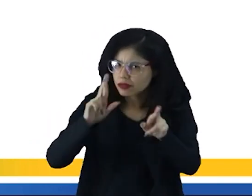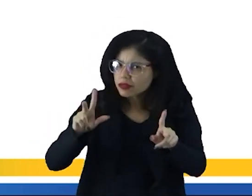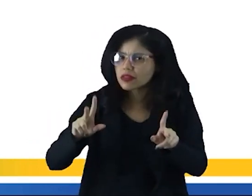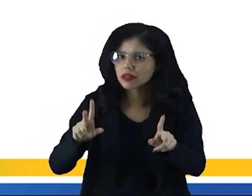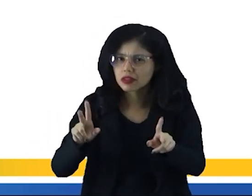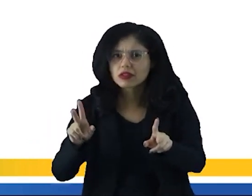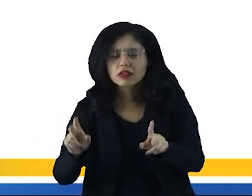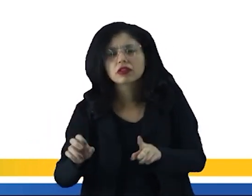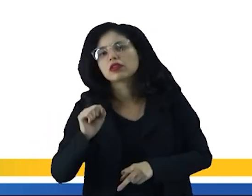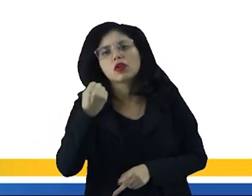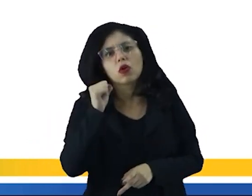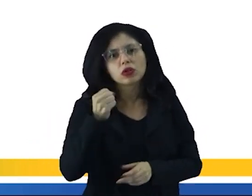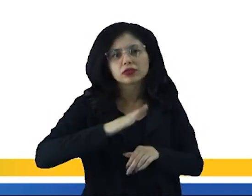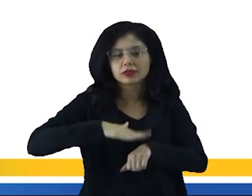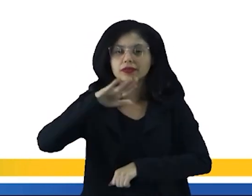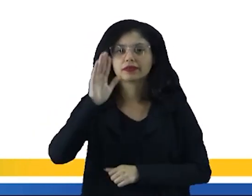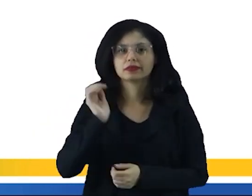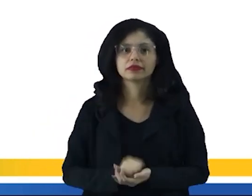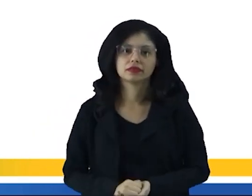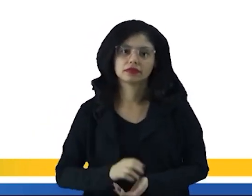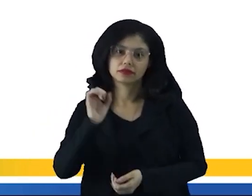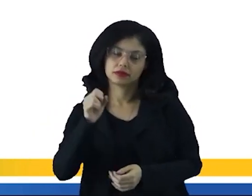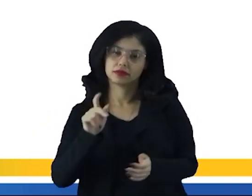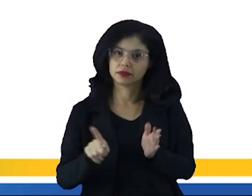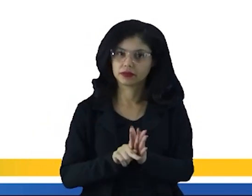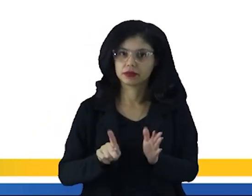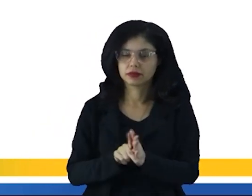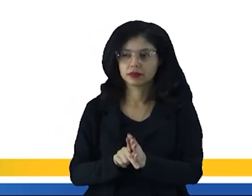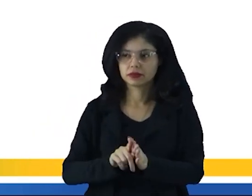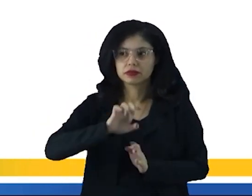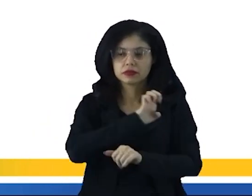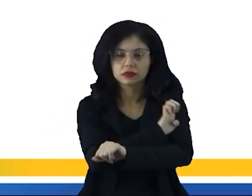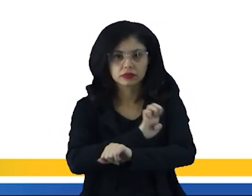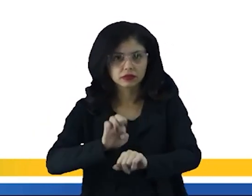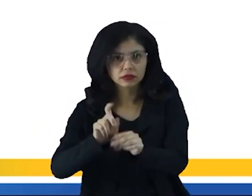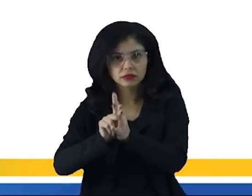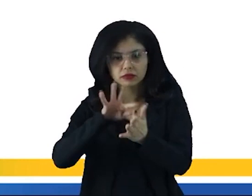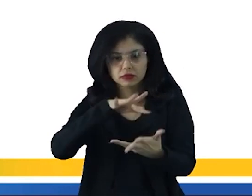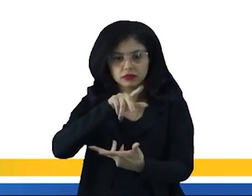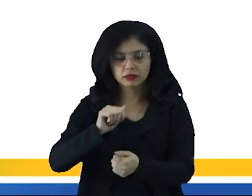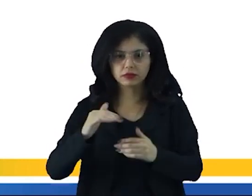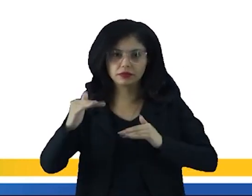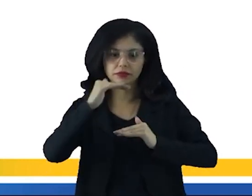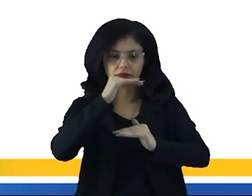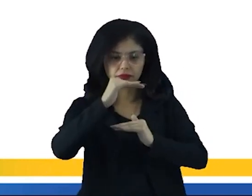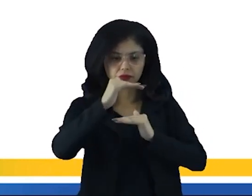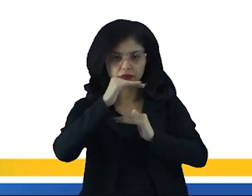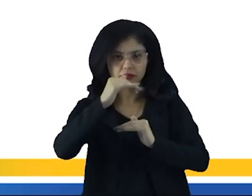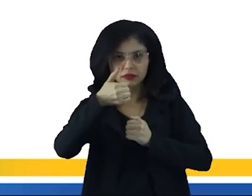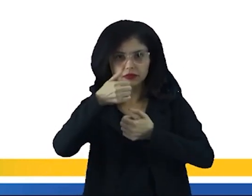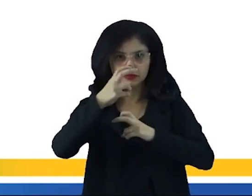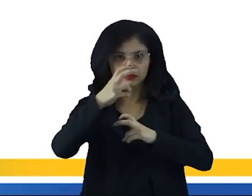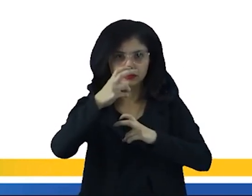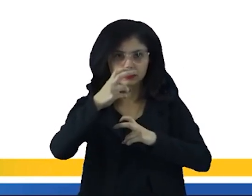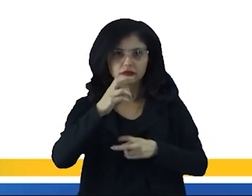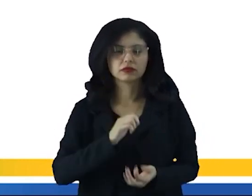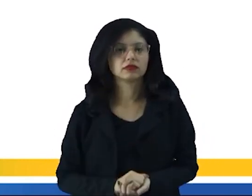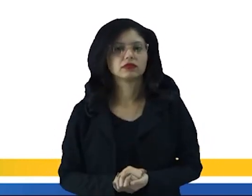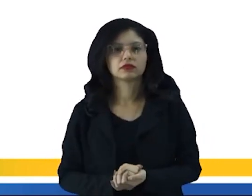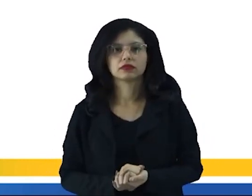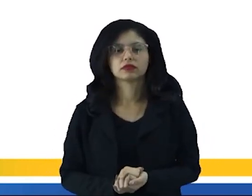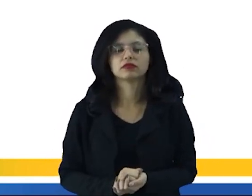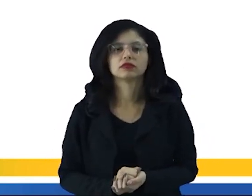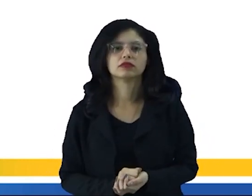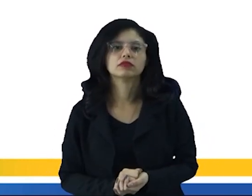diferença, 8 vezes mais. Situado na faixa equatorial da Terra, entre os paralelos de 15 graus sul e 15